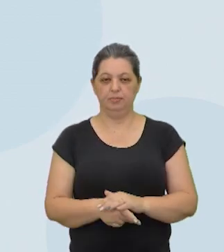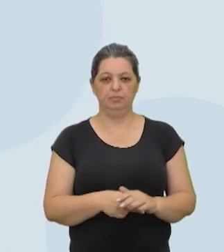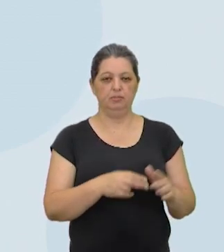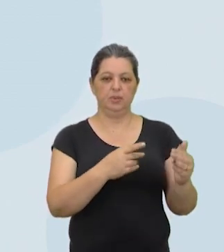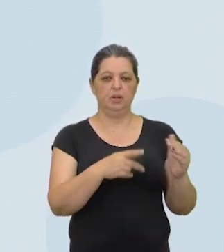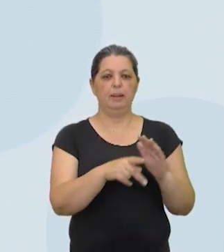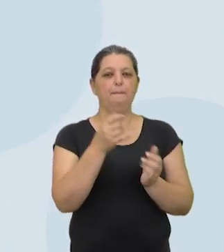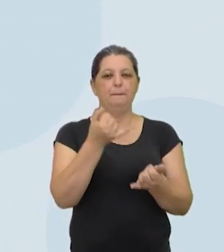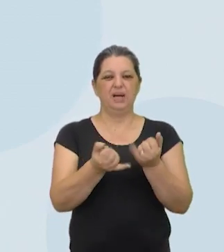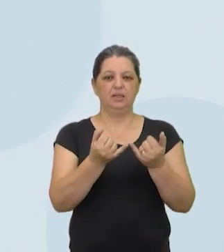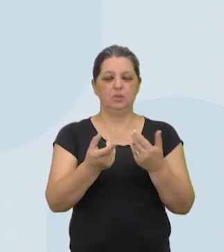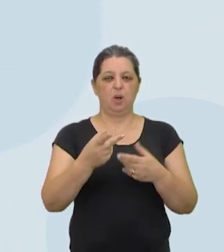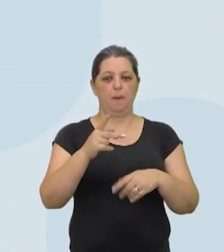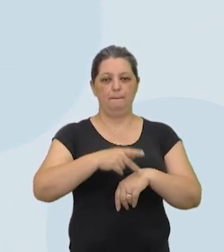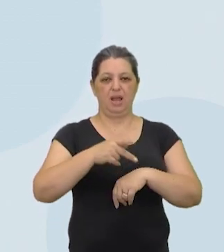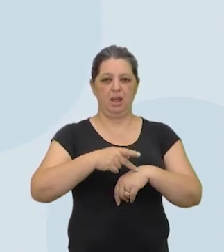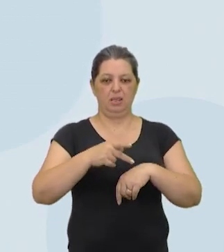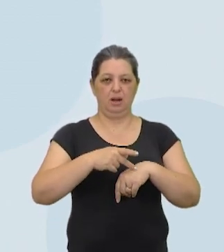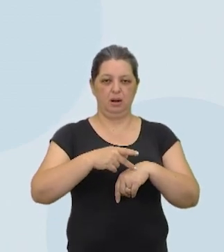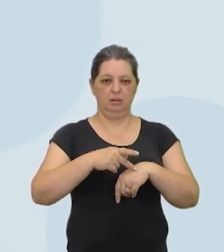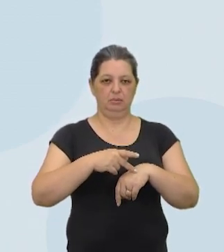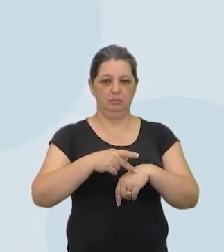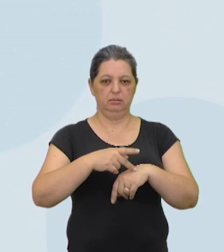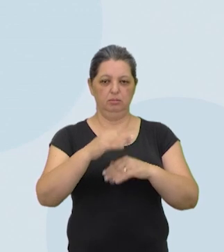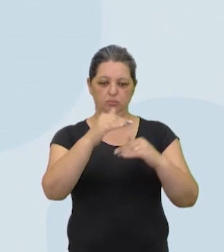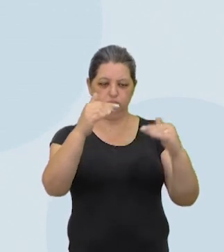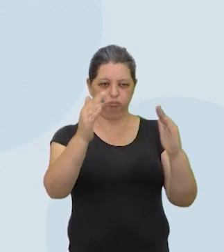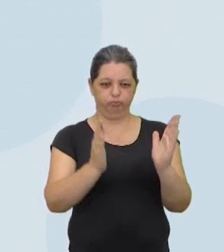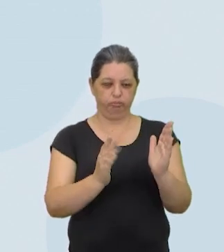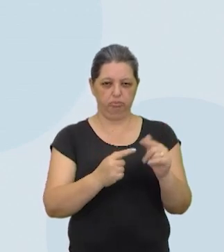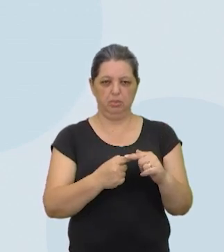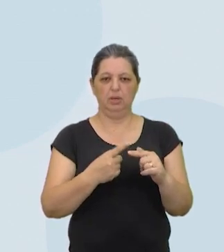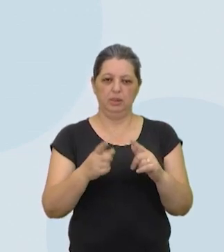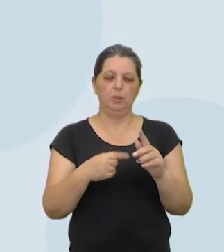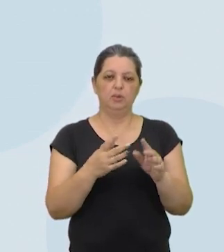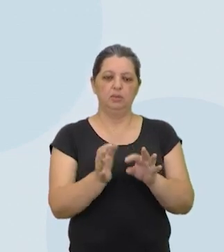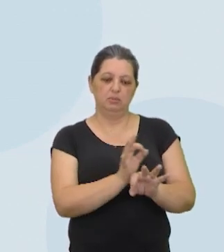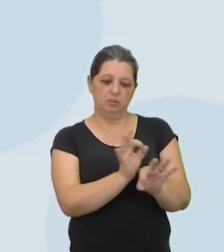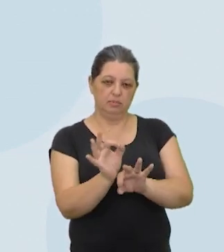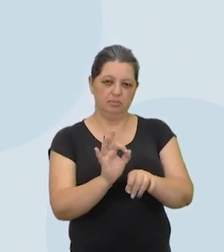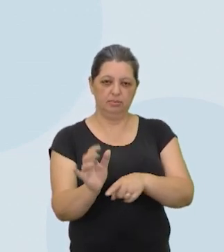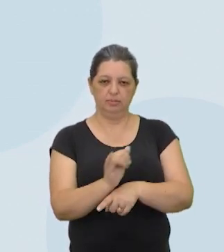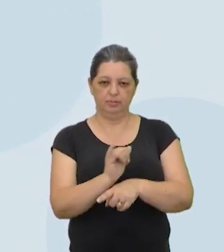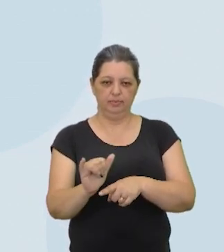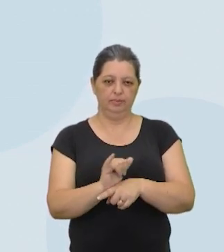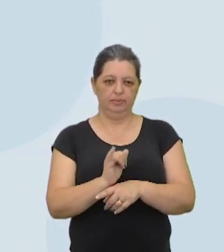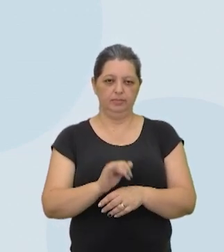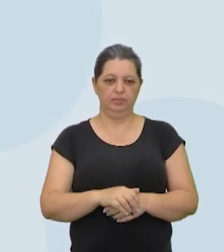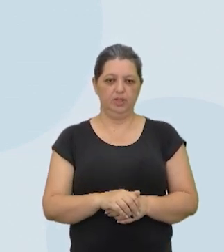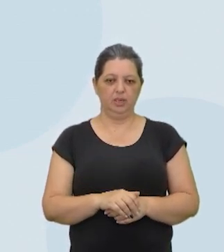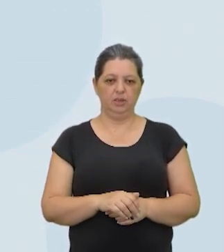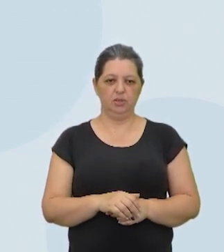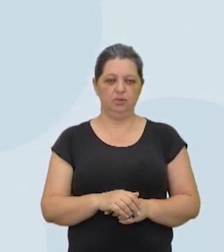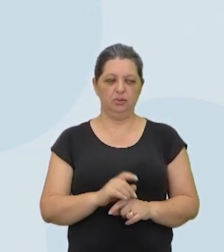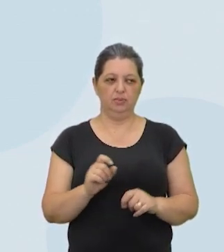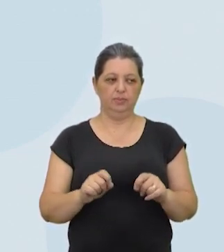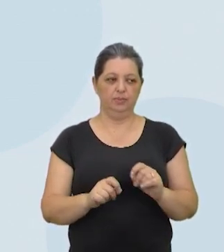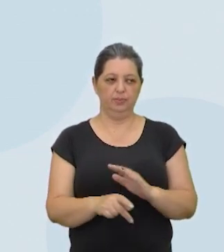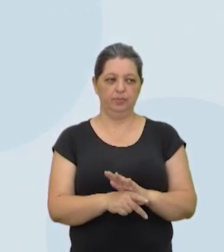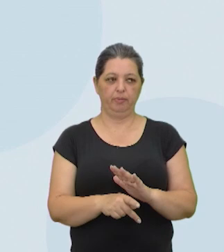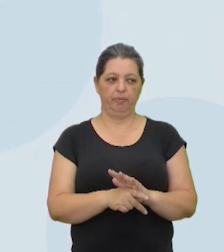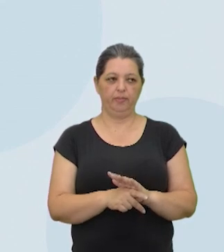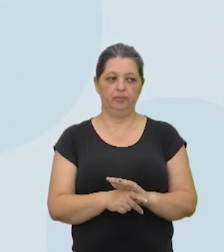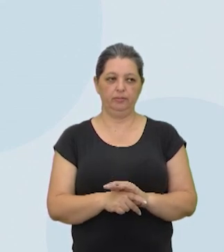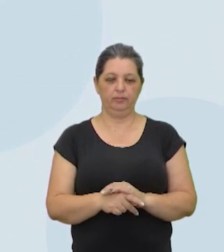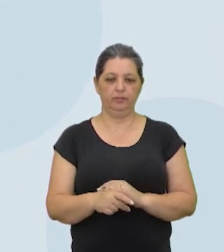tirar dela alguma expressão, né? Sim. Como o Michelangelo fazia com E é muita algo assim, ó, perfeição. quando fica bom, fica